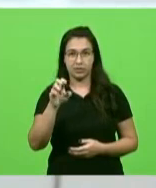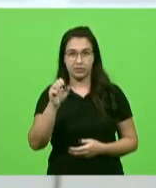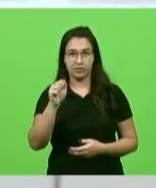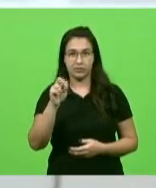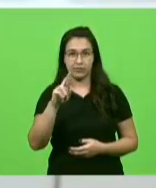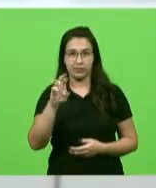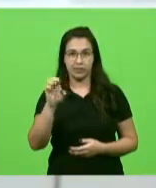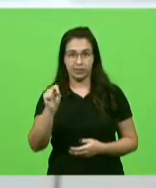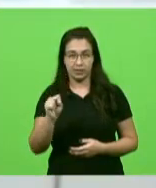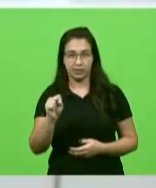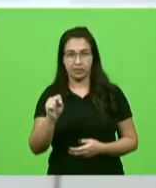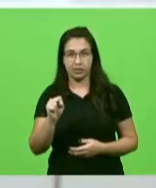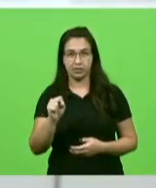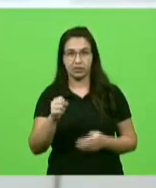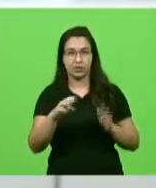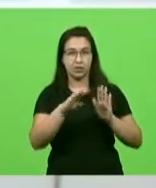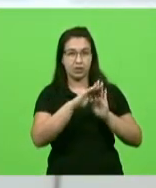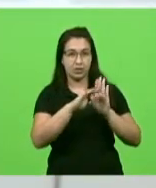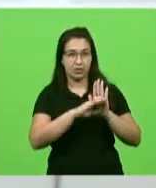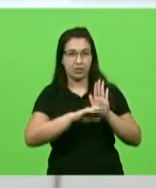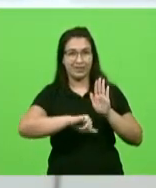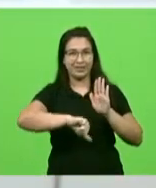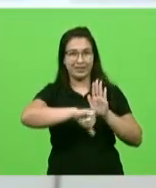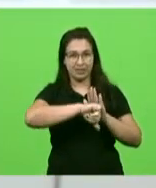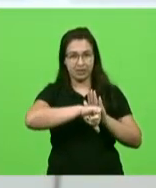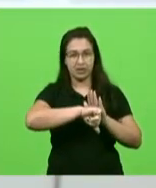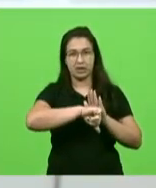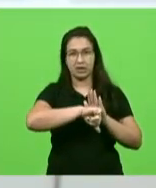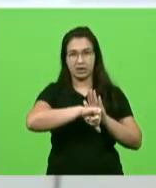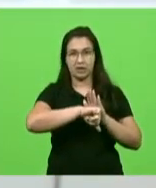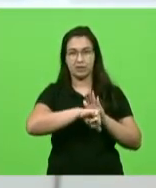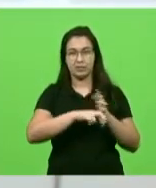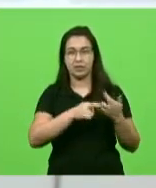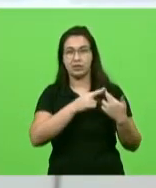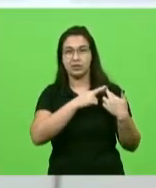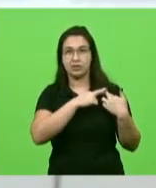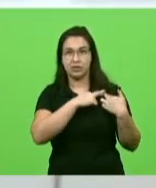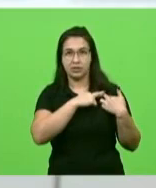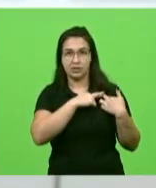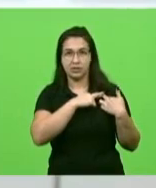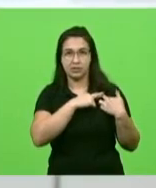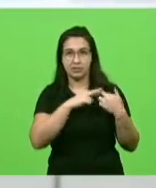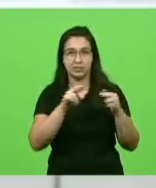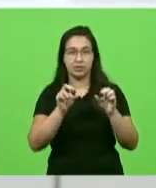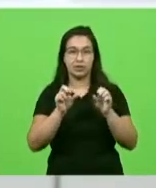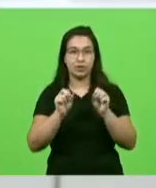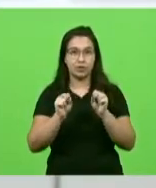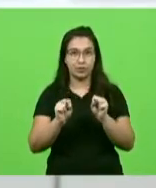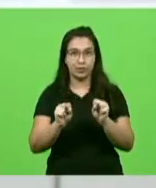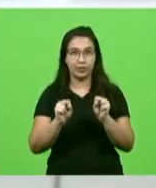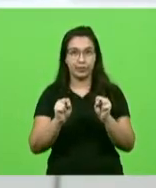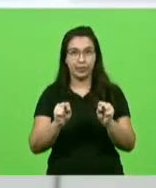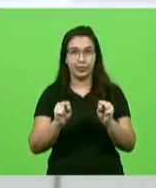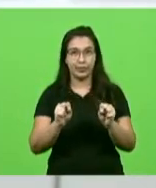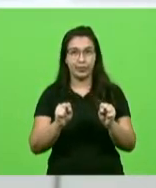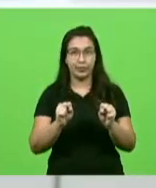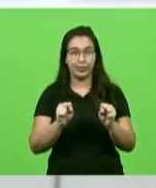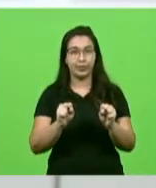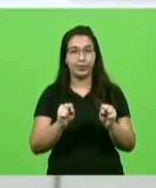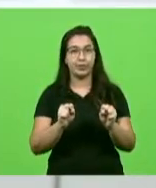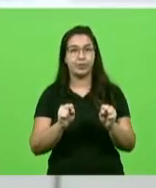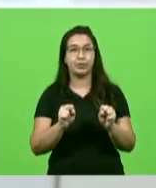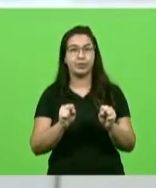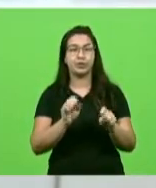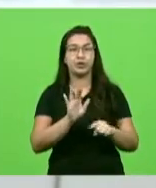para que a norma incriminadora os tipos dos crimes de responsabilidade possa servir a manutenção da democracia